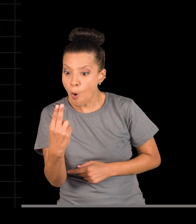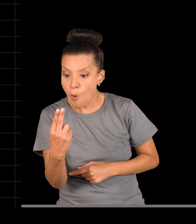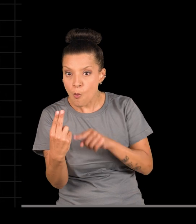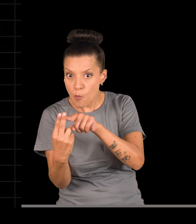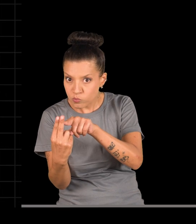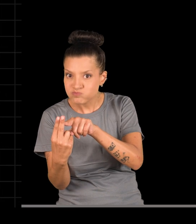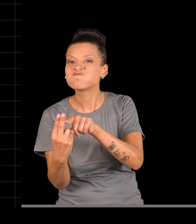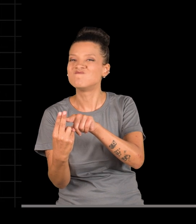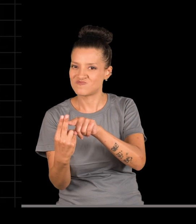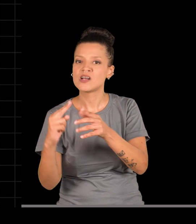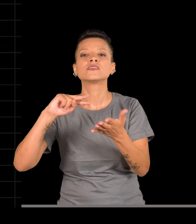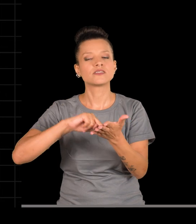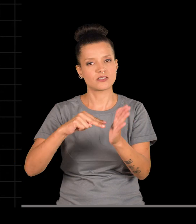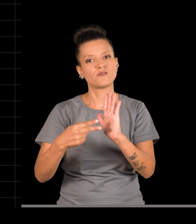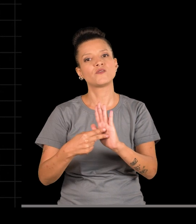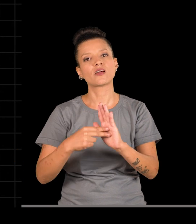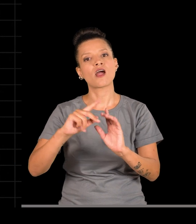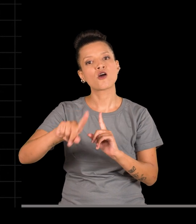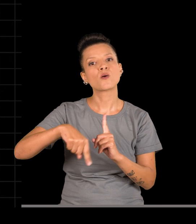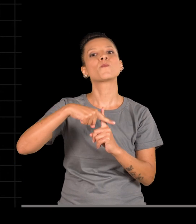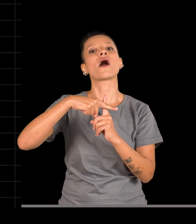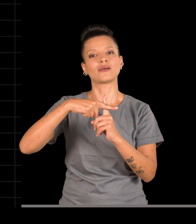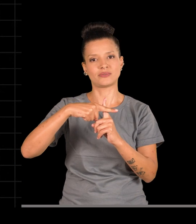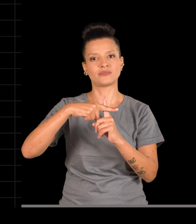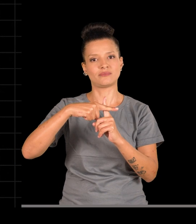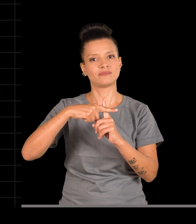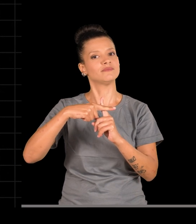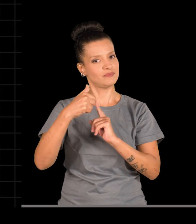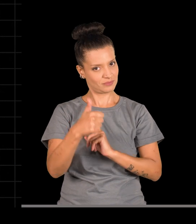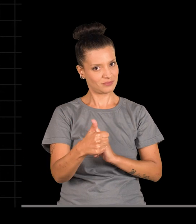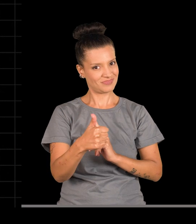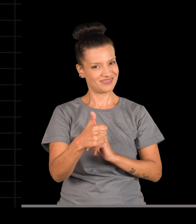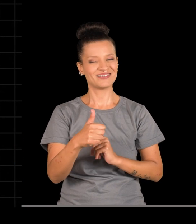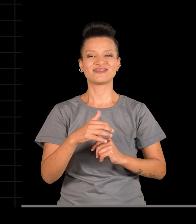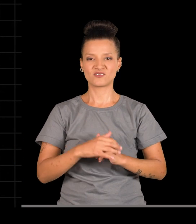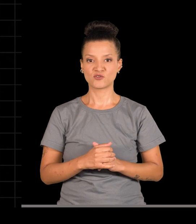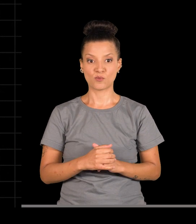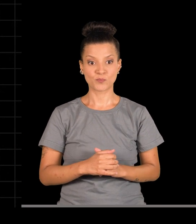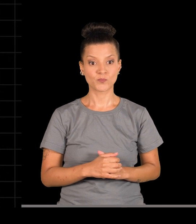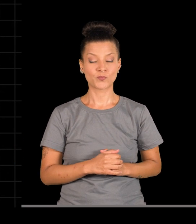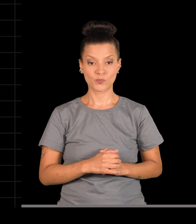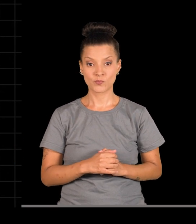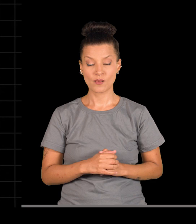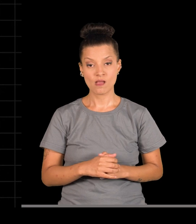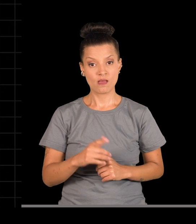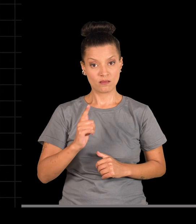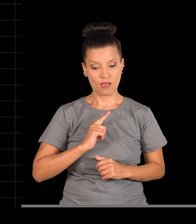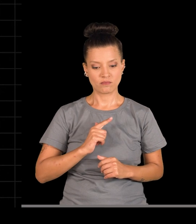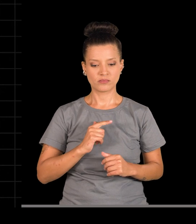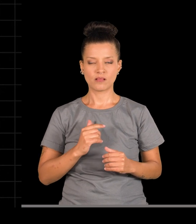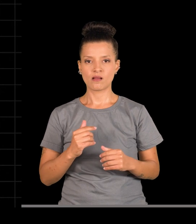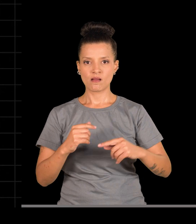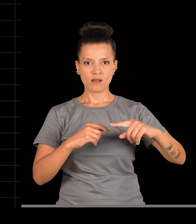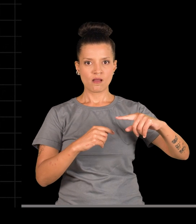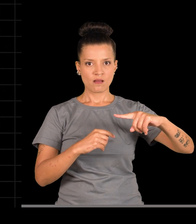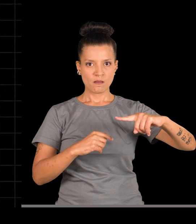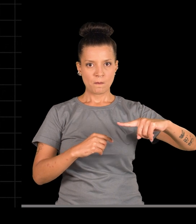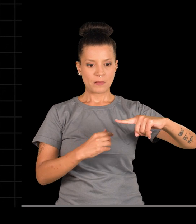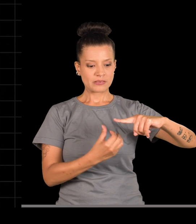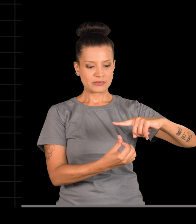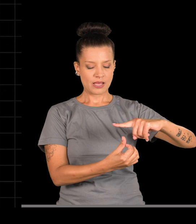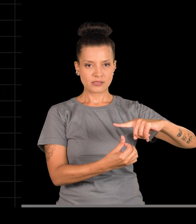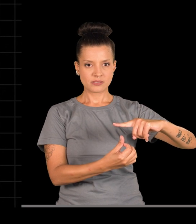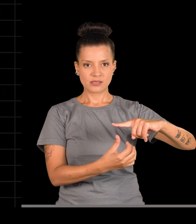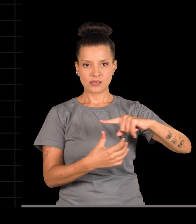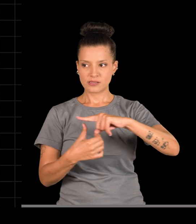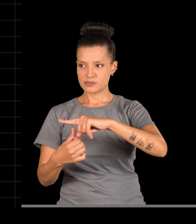a de sair o 4. Esse mais aqui, sempre que eu tiver um ou, a gente vai somar. Beleza? Então, 1/6 mais 1/6, como tem